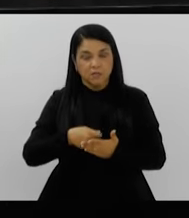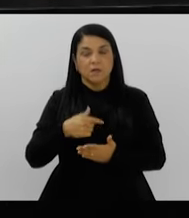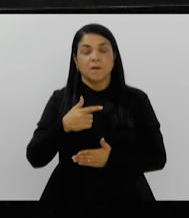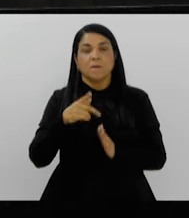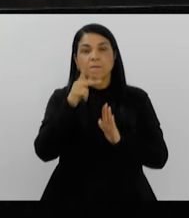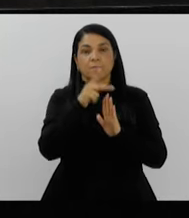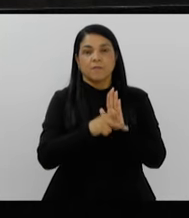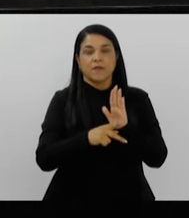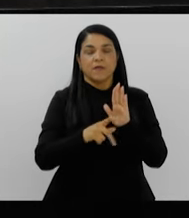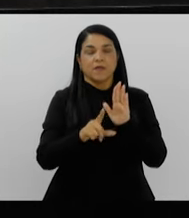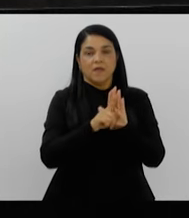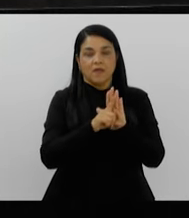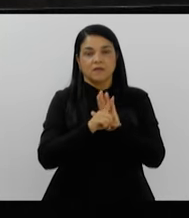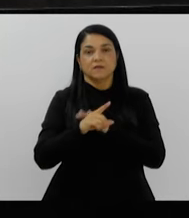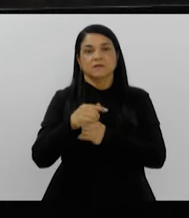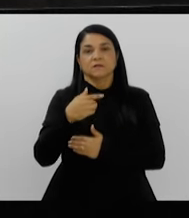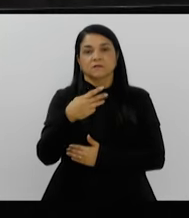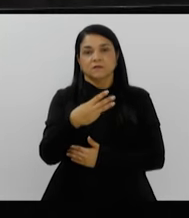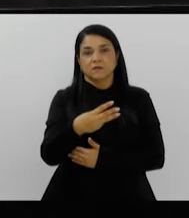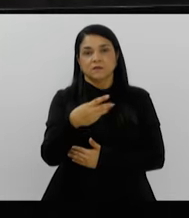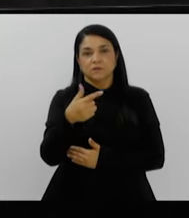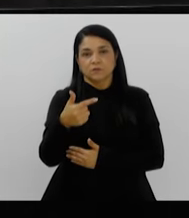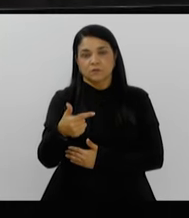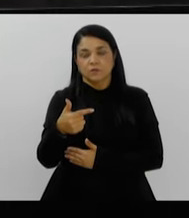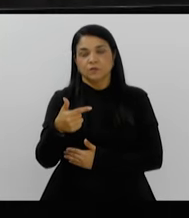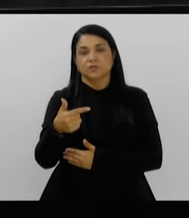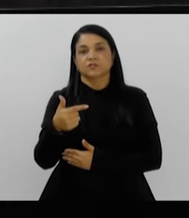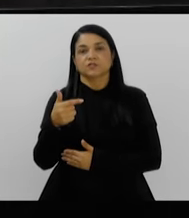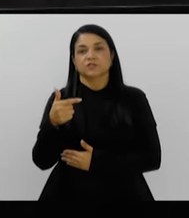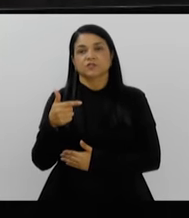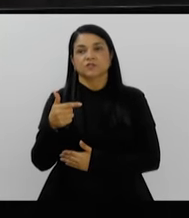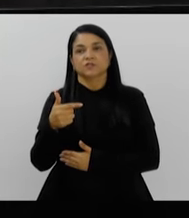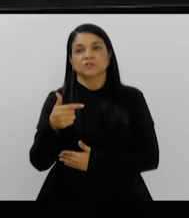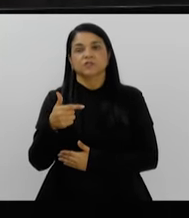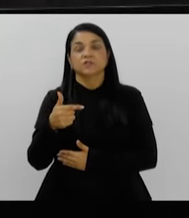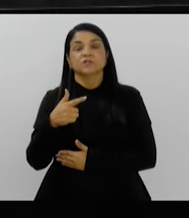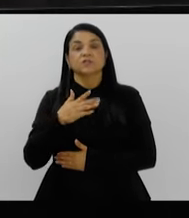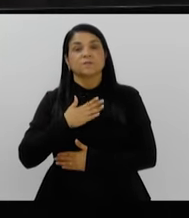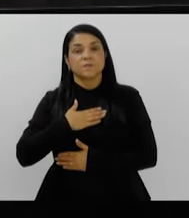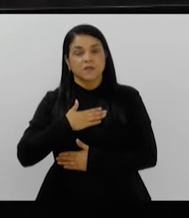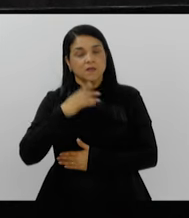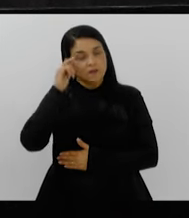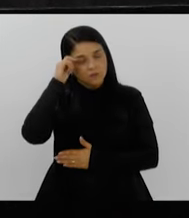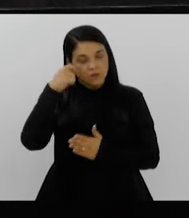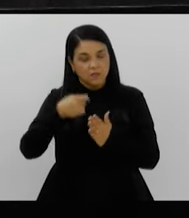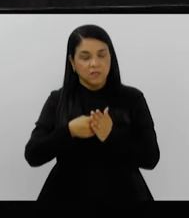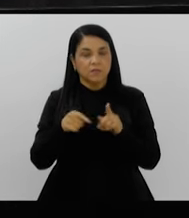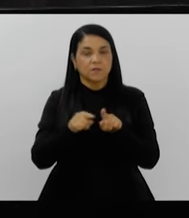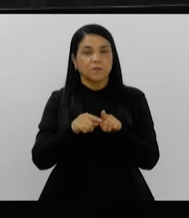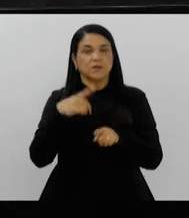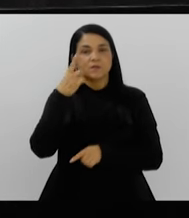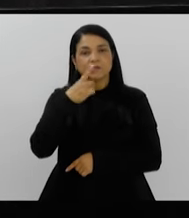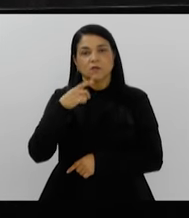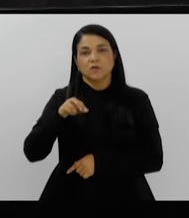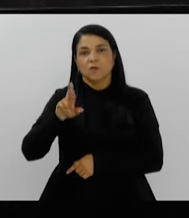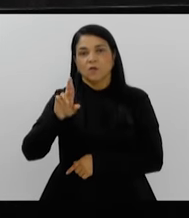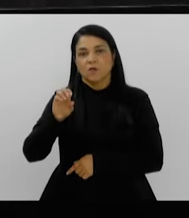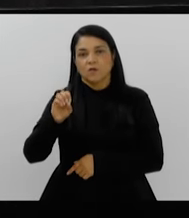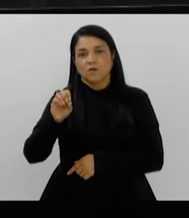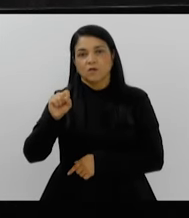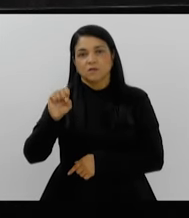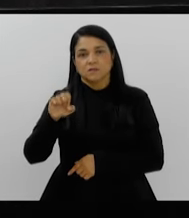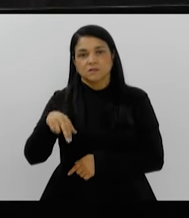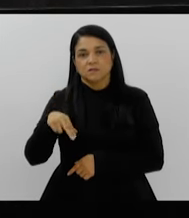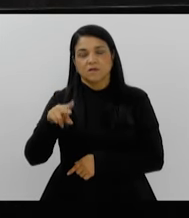de 2020, do final de 2020, autoria minha e do deputado Rosenberg Reis. E